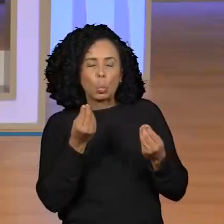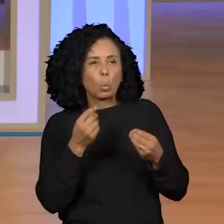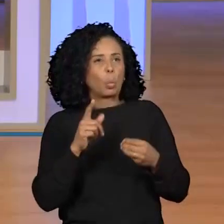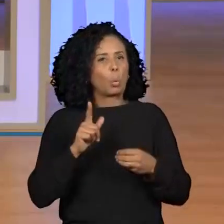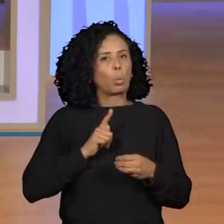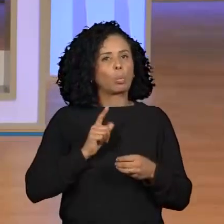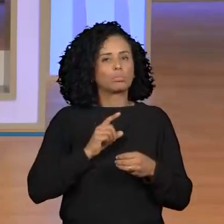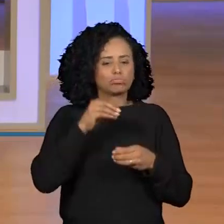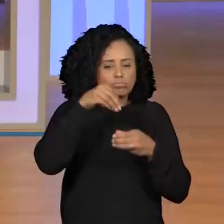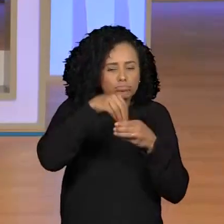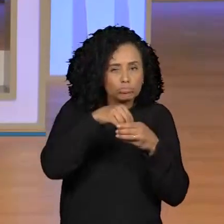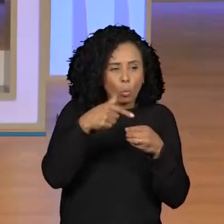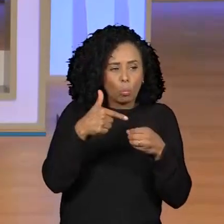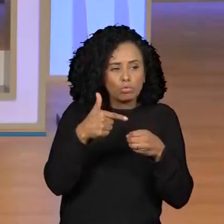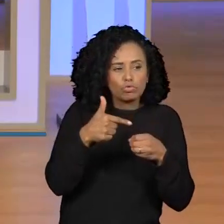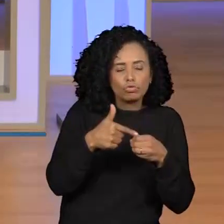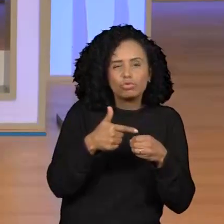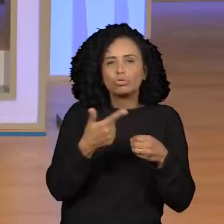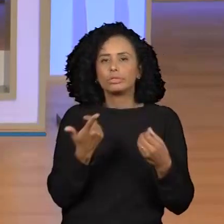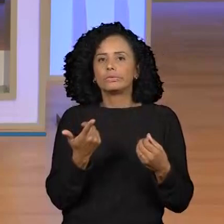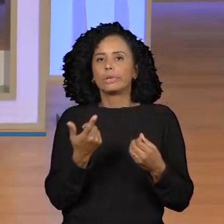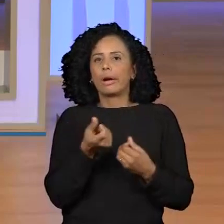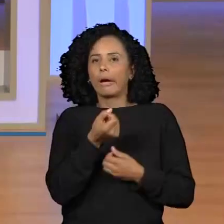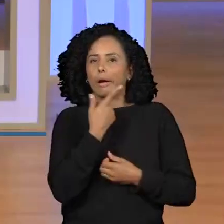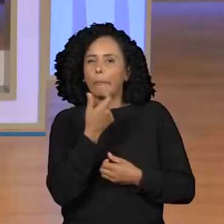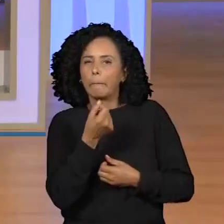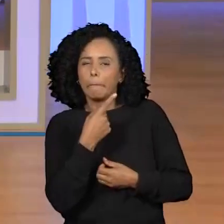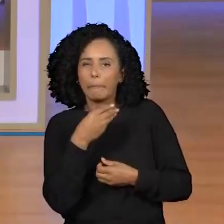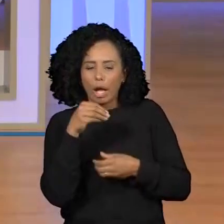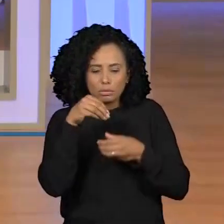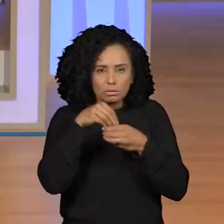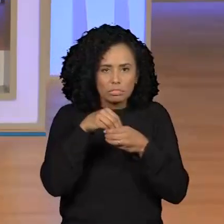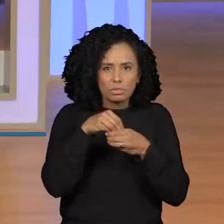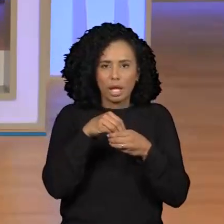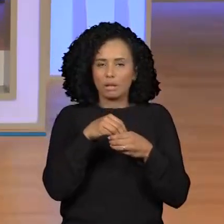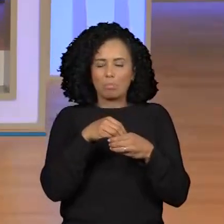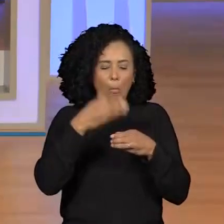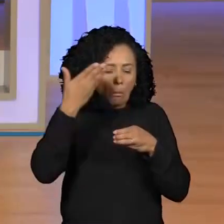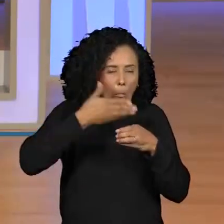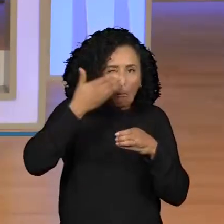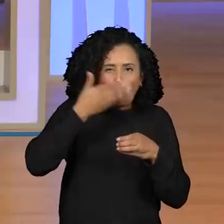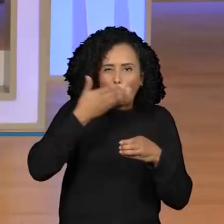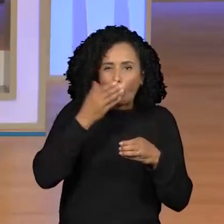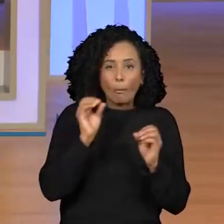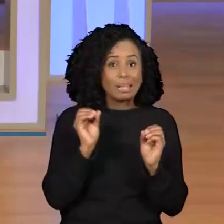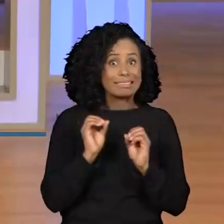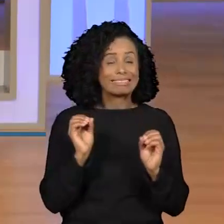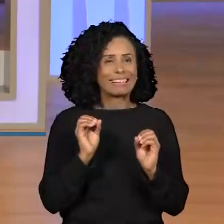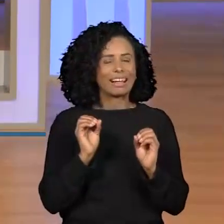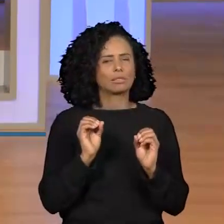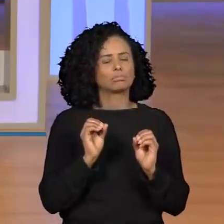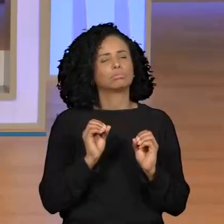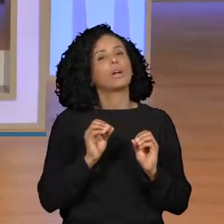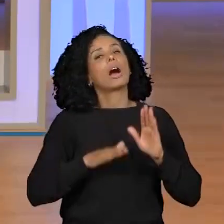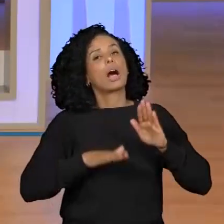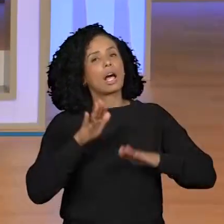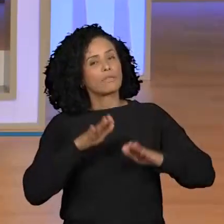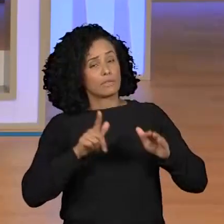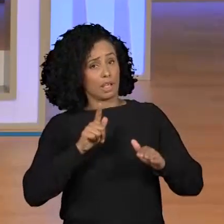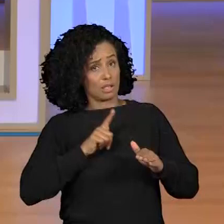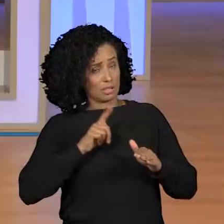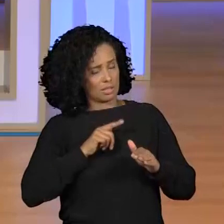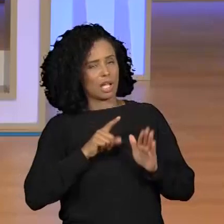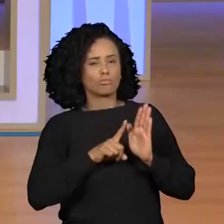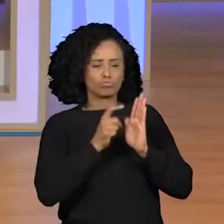combustíveis, nos remédios. A gente já viu aí alguns micro-organismos que são bons para a saúde. Não é verdade?